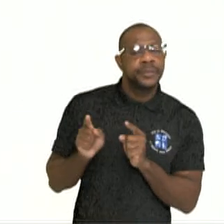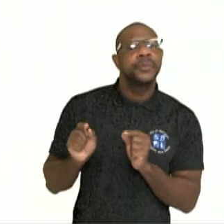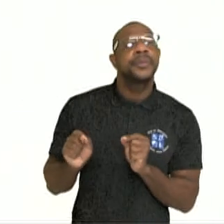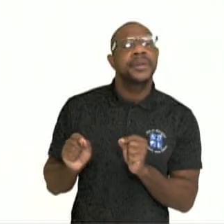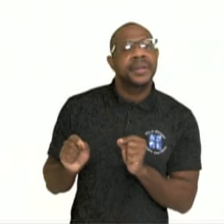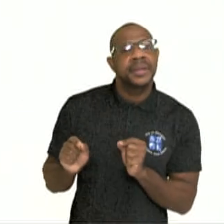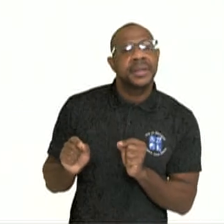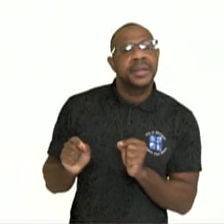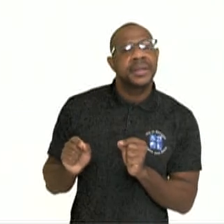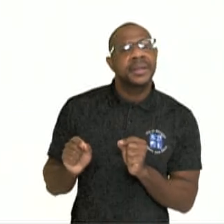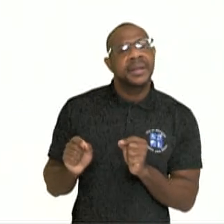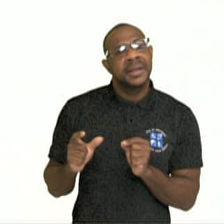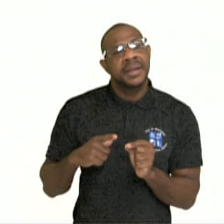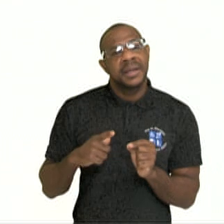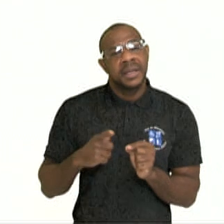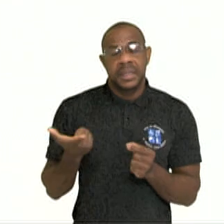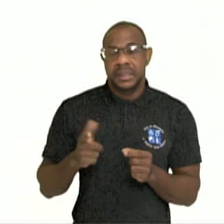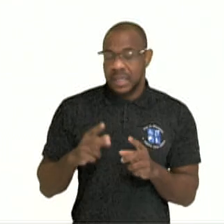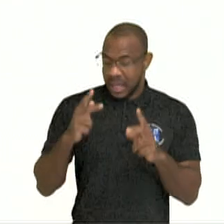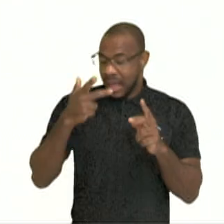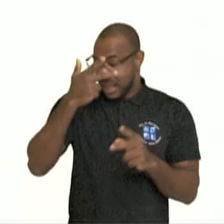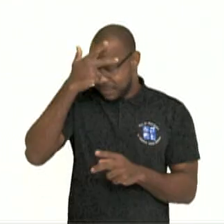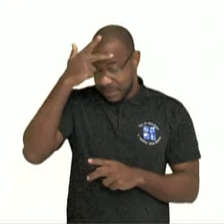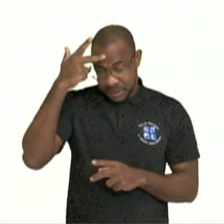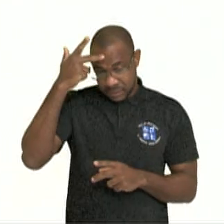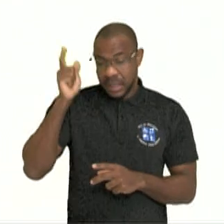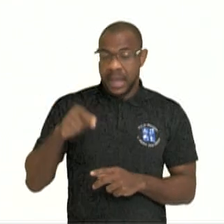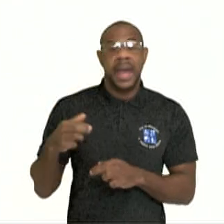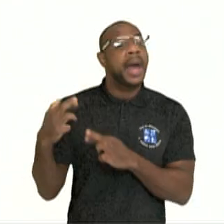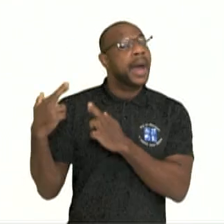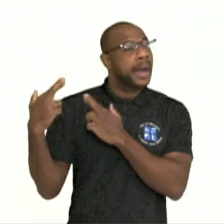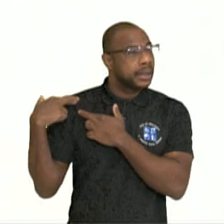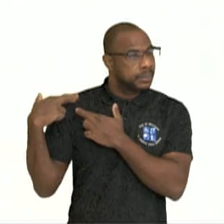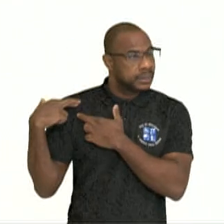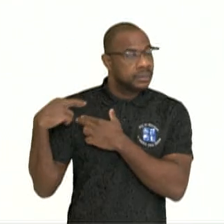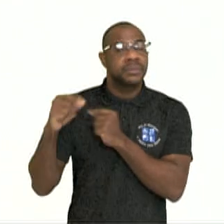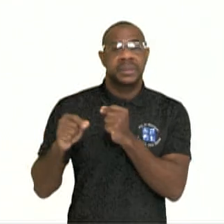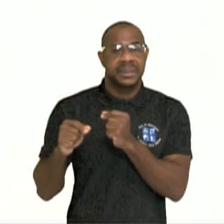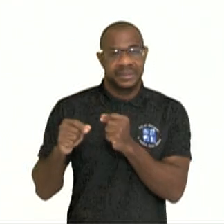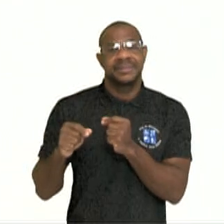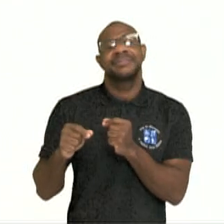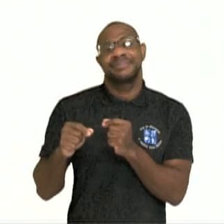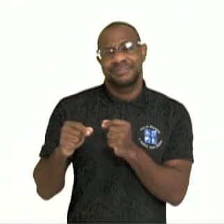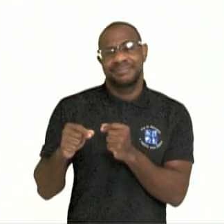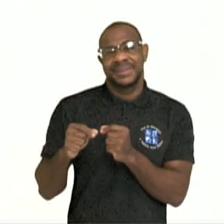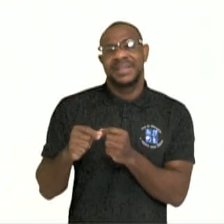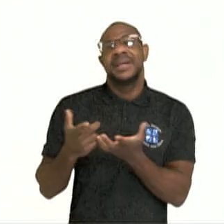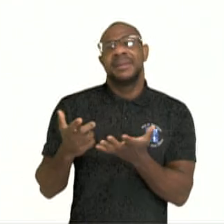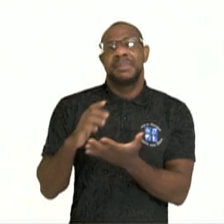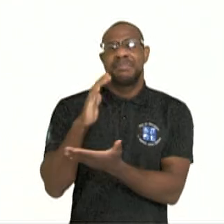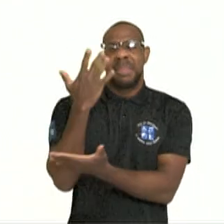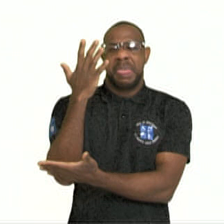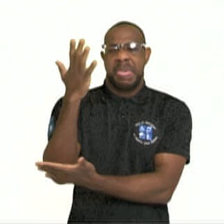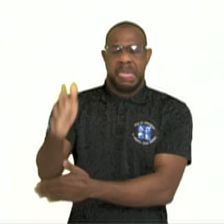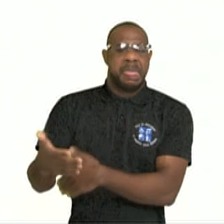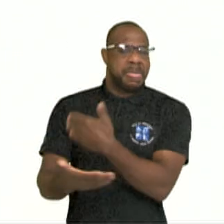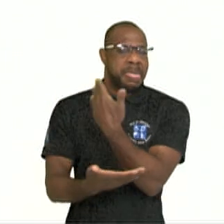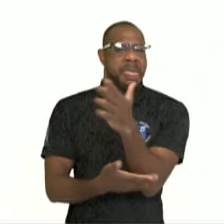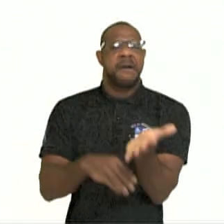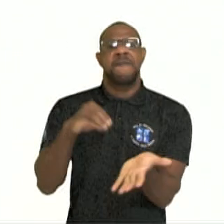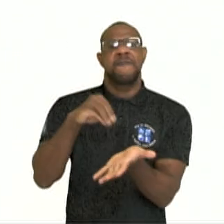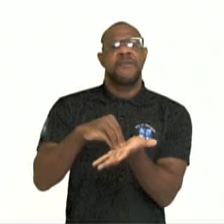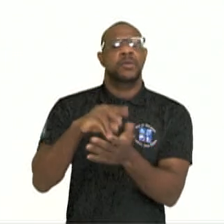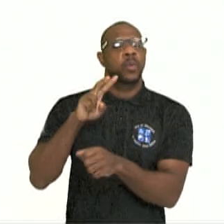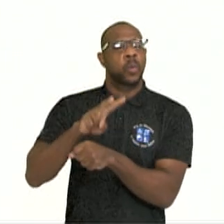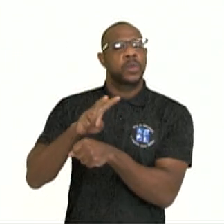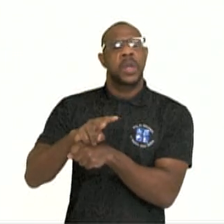autor é de que o ser humano é responsável pela degradação, pela destruição, né? Pela falta de